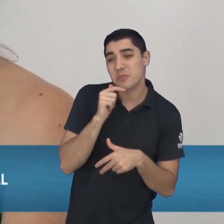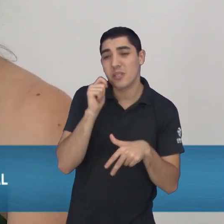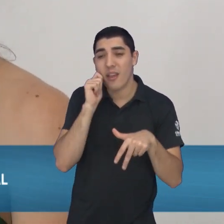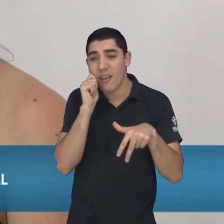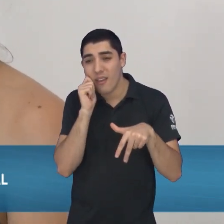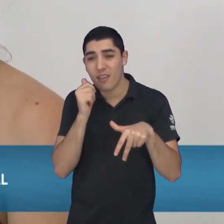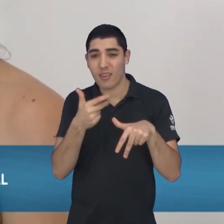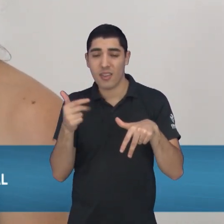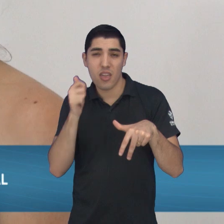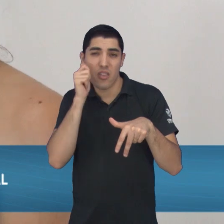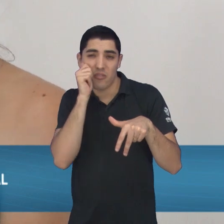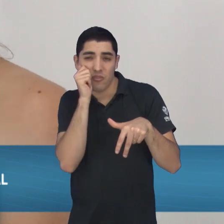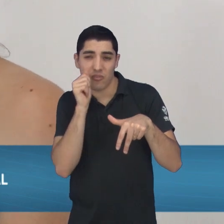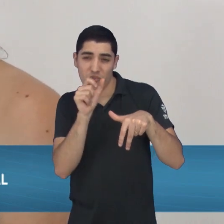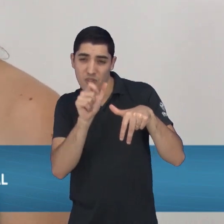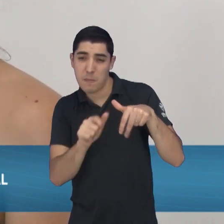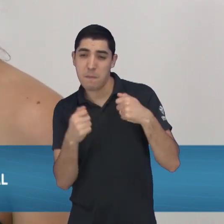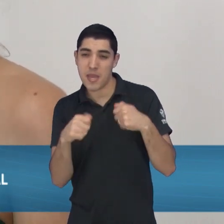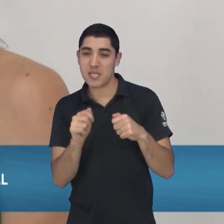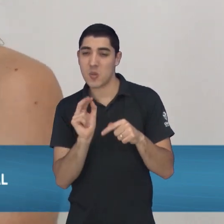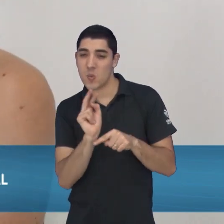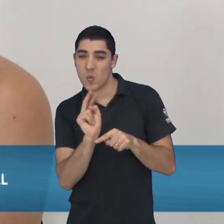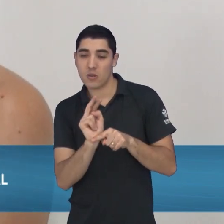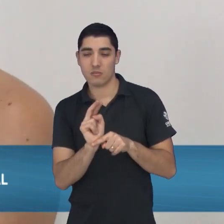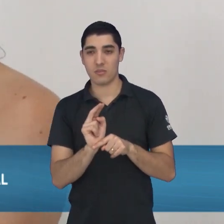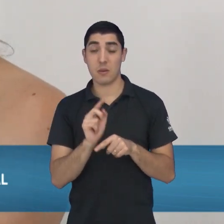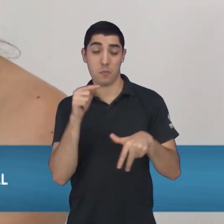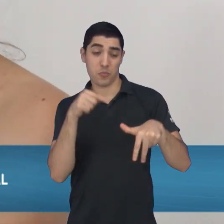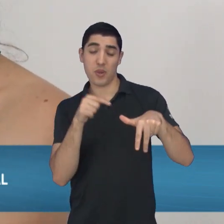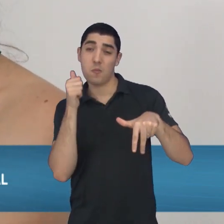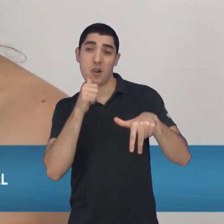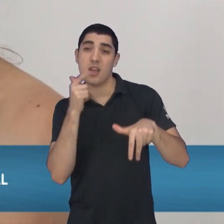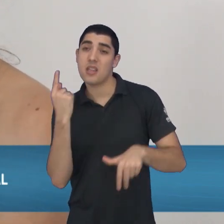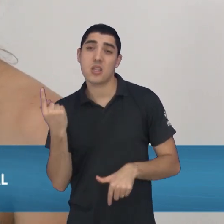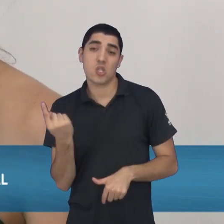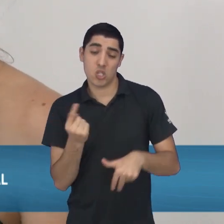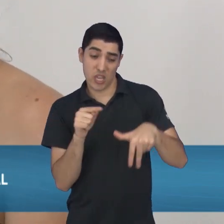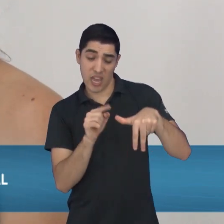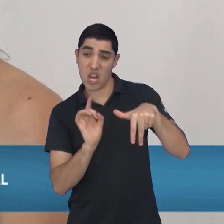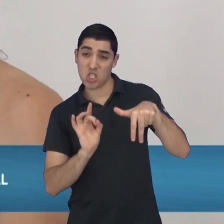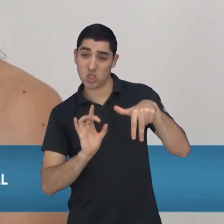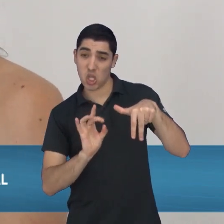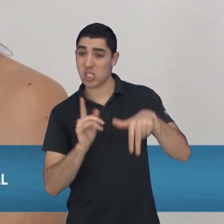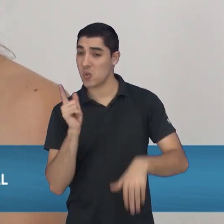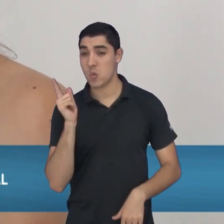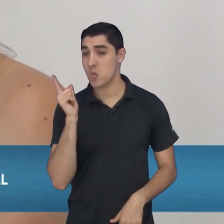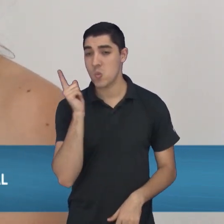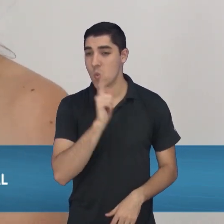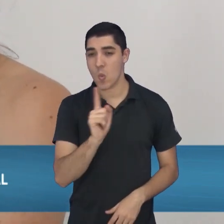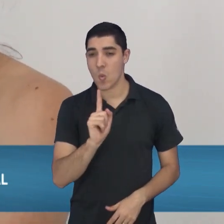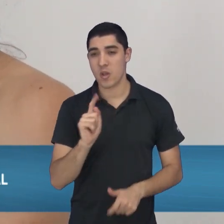coisa fofinha, ela tem que ser cuidada porque ela não consegue fazer as coisas sozinha, ela é mais